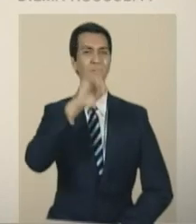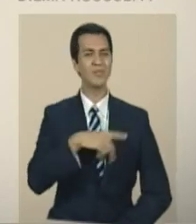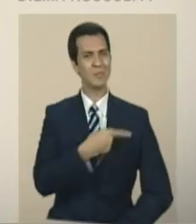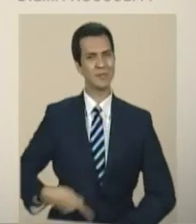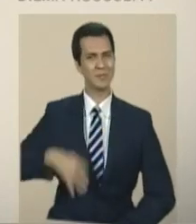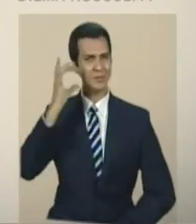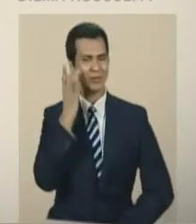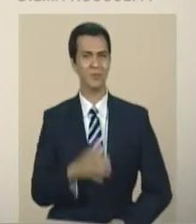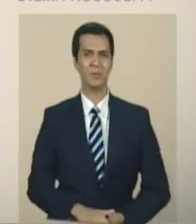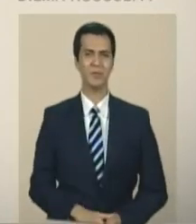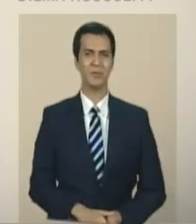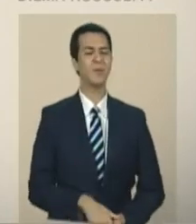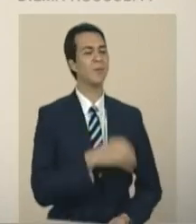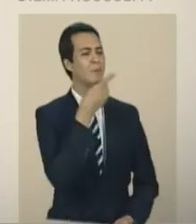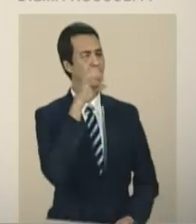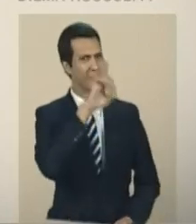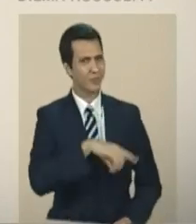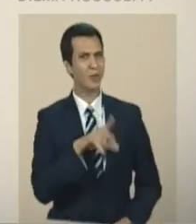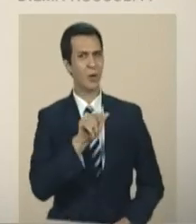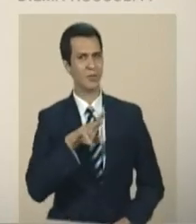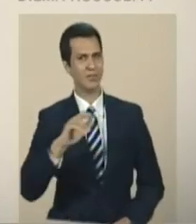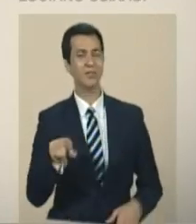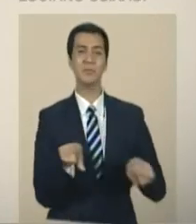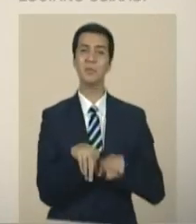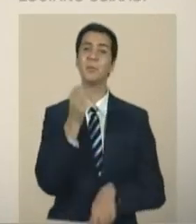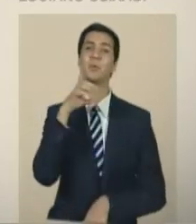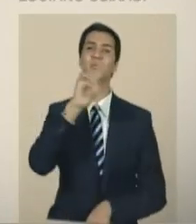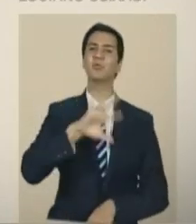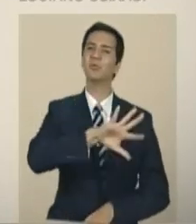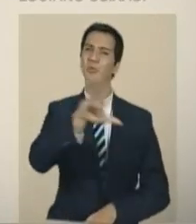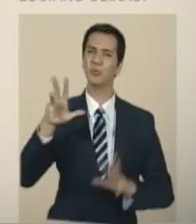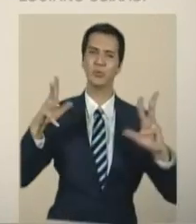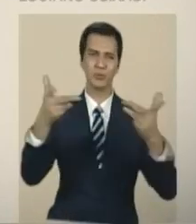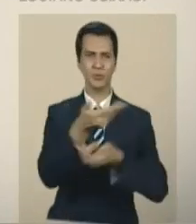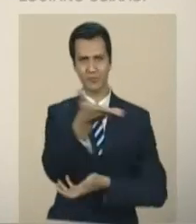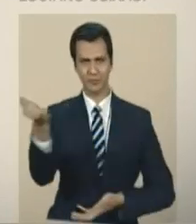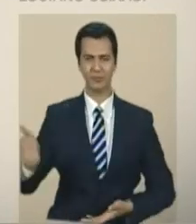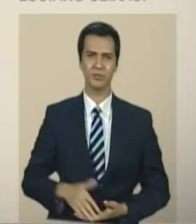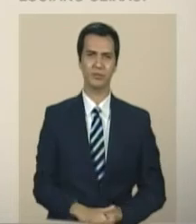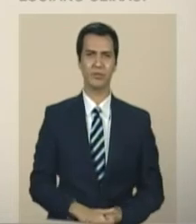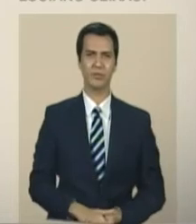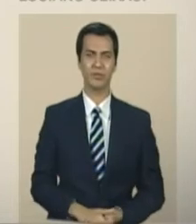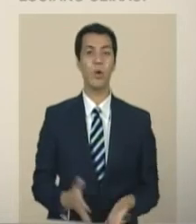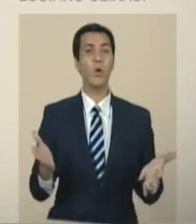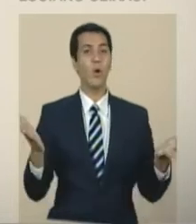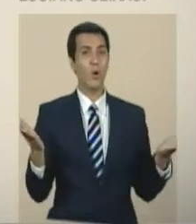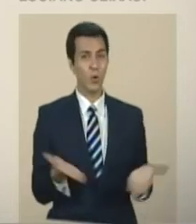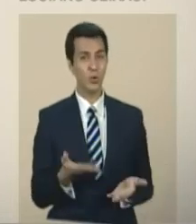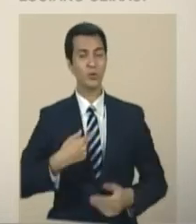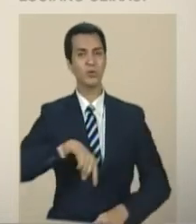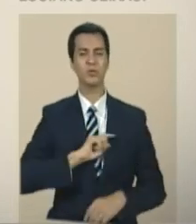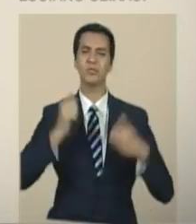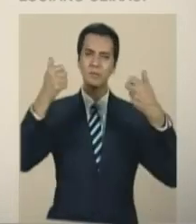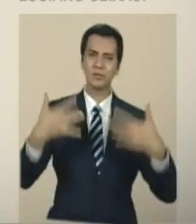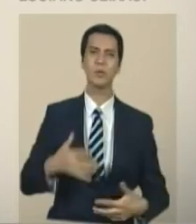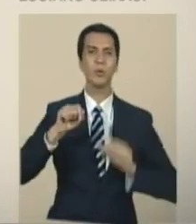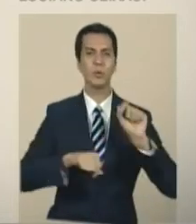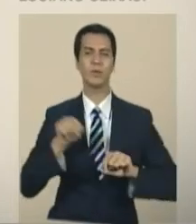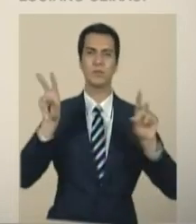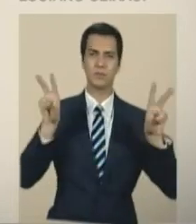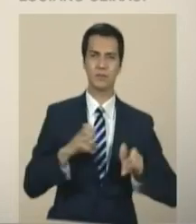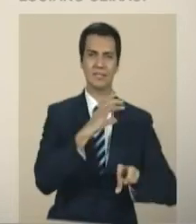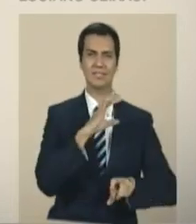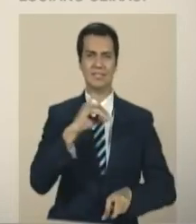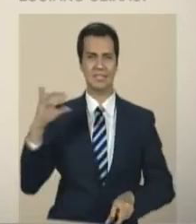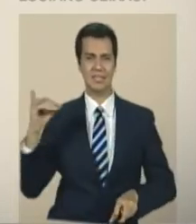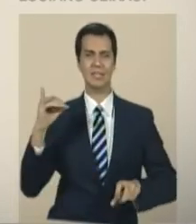dia presidenta Bom dia Luciano e Bom dia aos nossos ouvintes hoje nós vamos falar sobre o Ciência sem Fronteiras é um programa que interessa